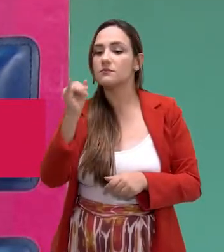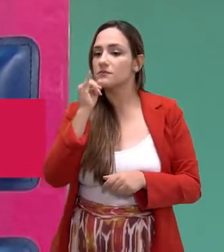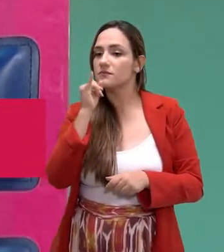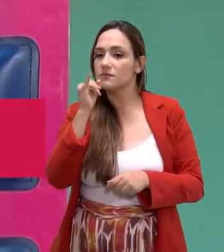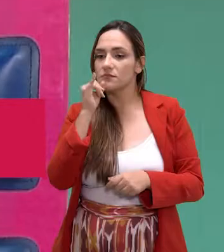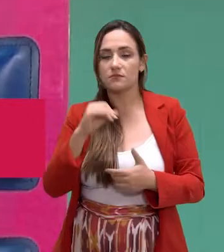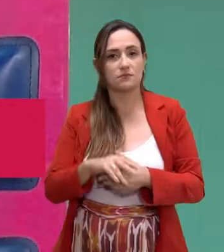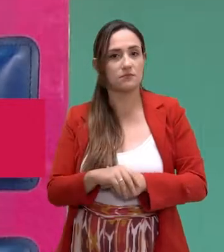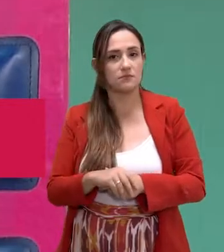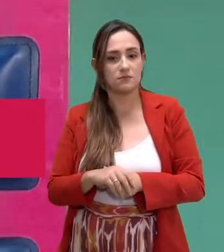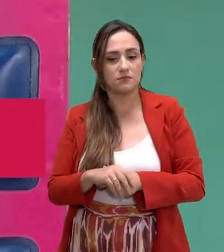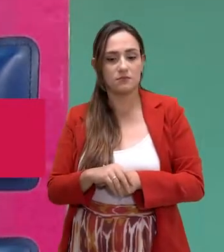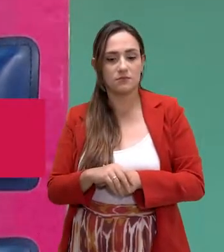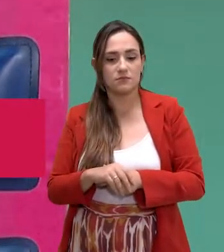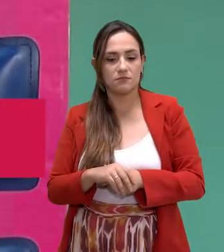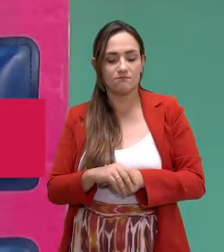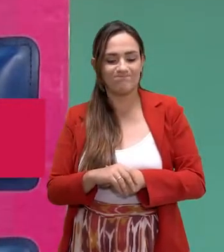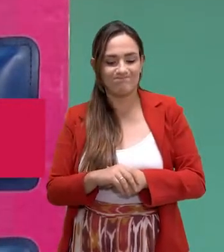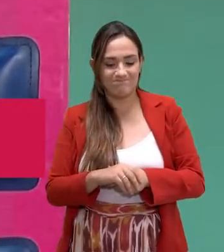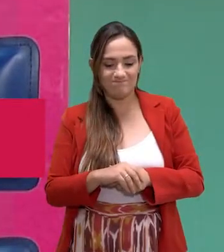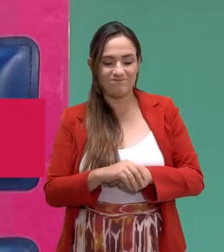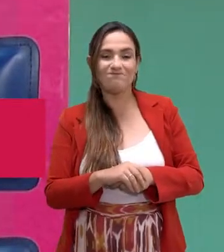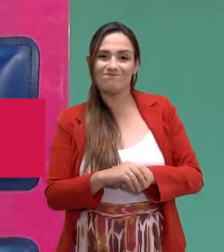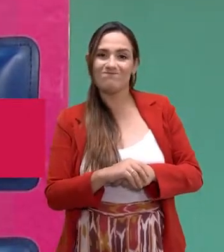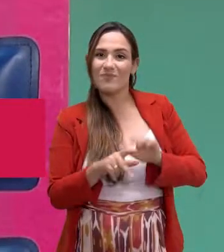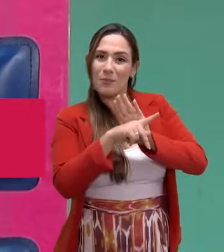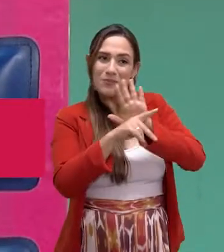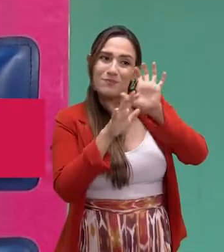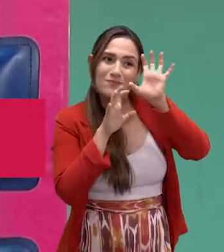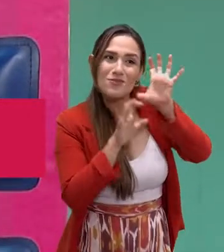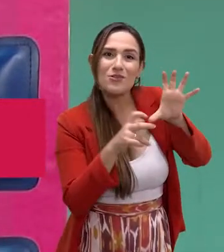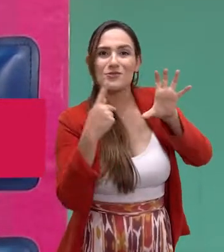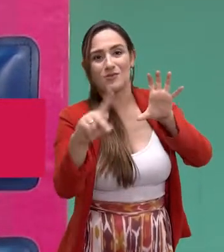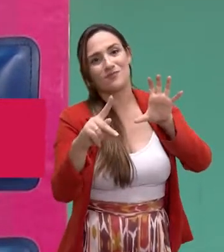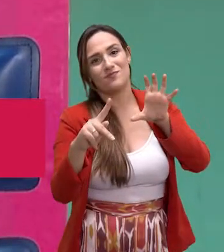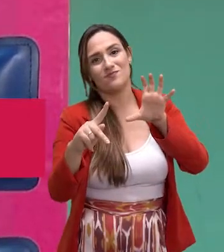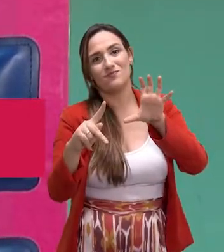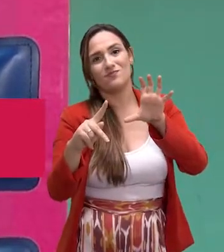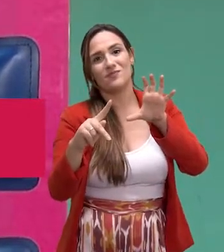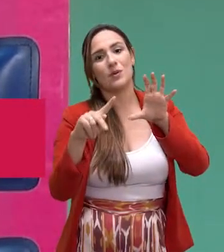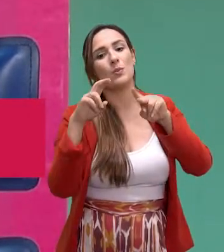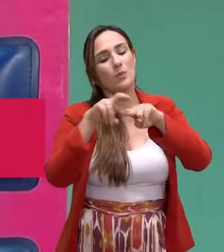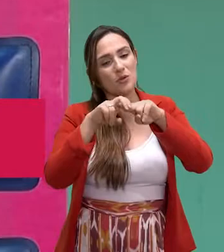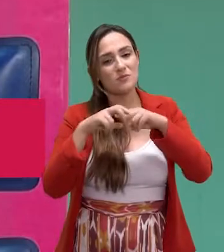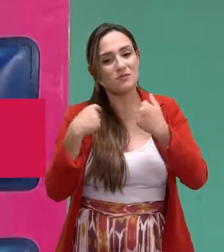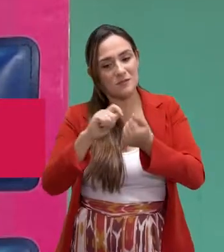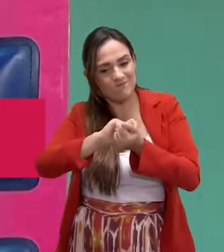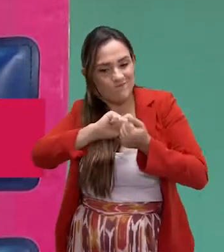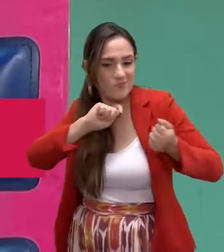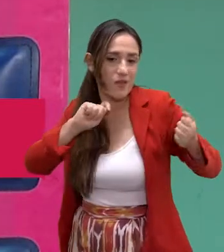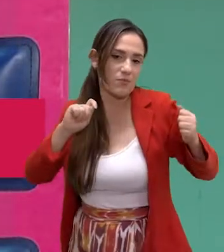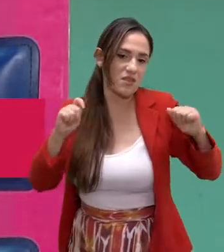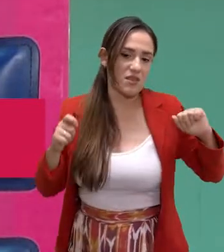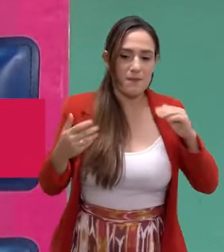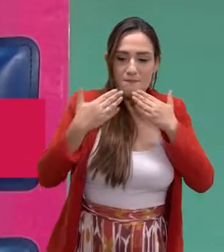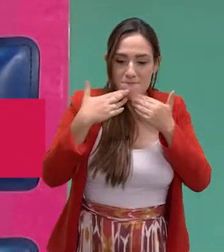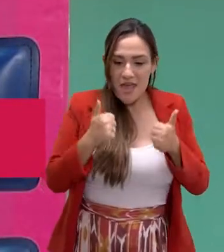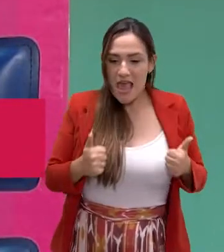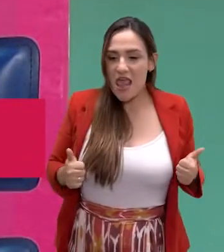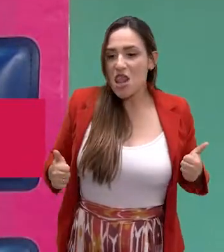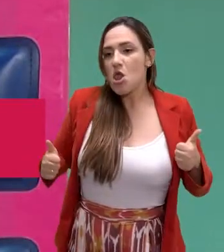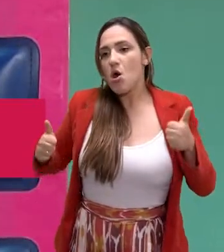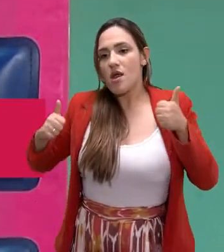se colocar nesses espaços, nasce mesmo dentro é seu, nasce dentro de você, e a gente precisa entender isso